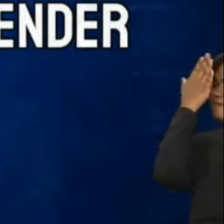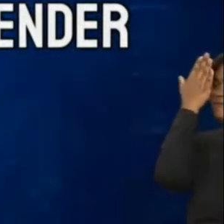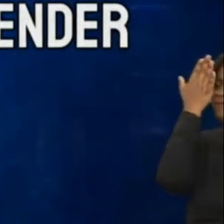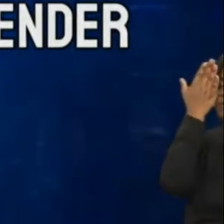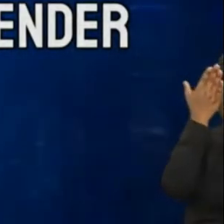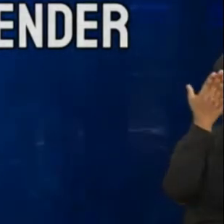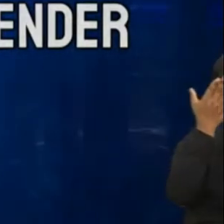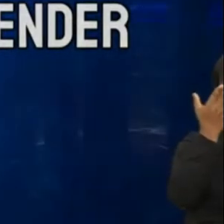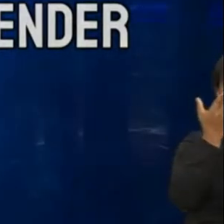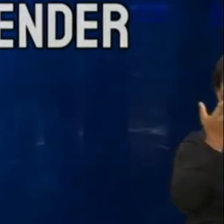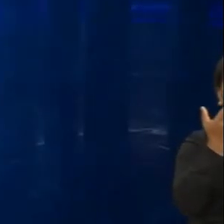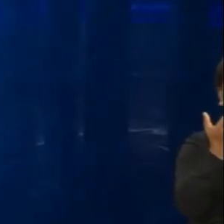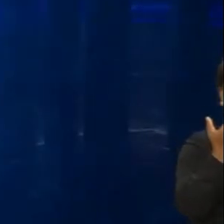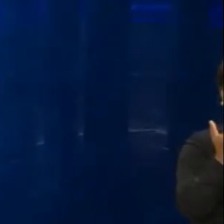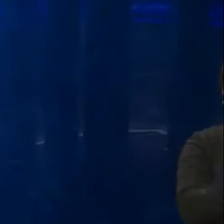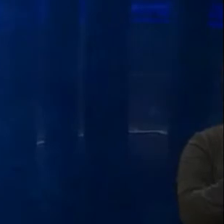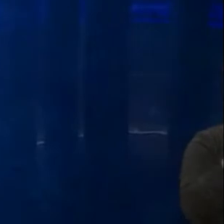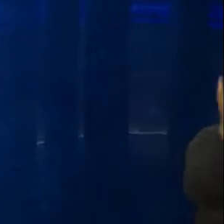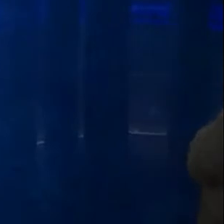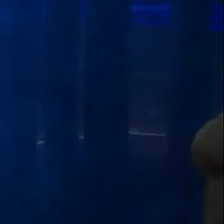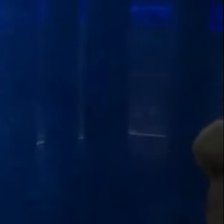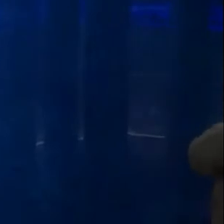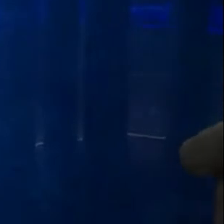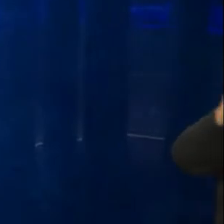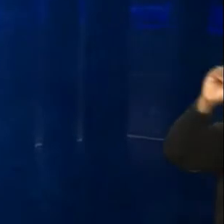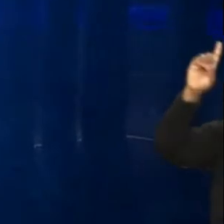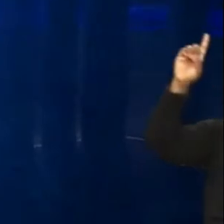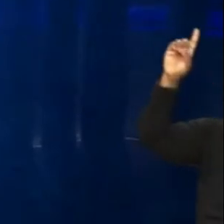Cante, eu creio em ti. Eu